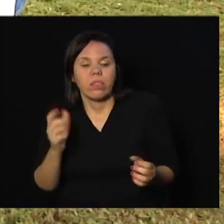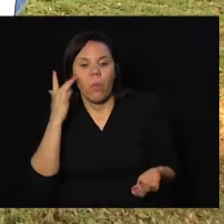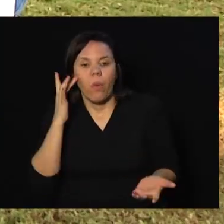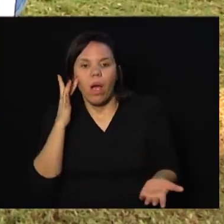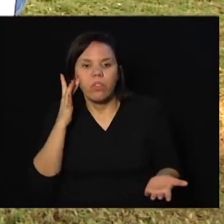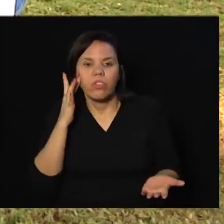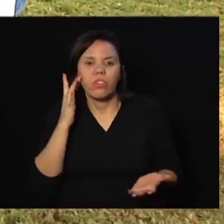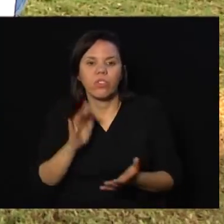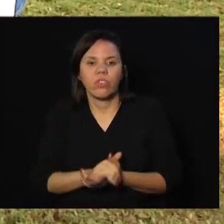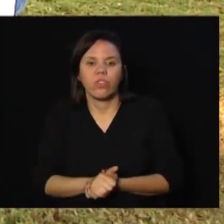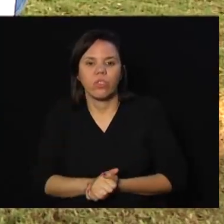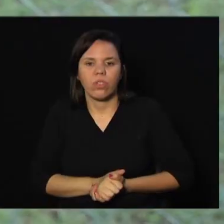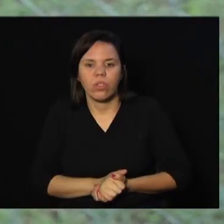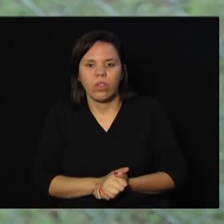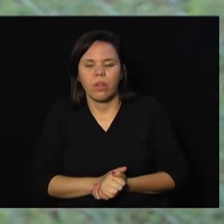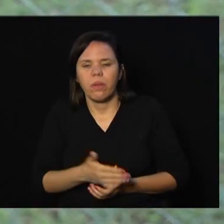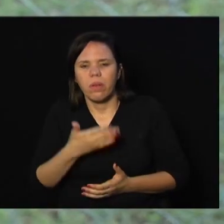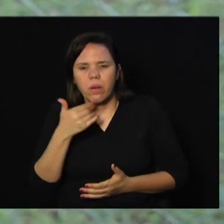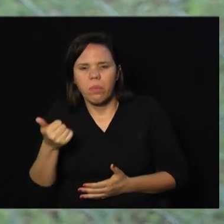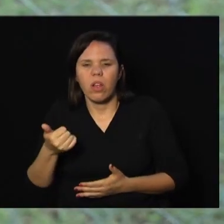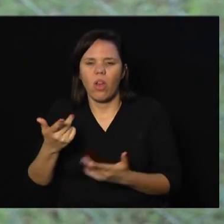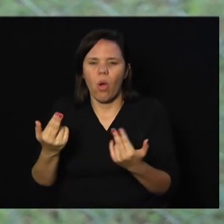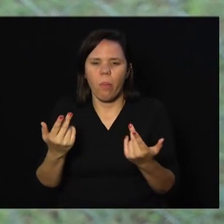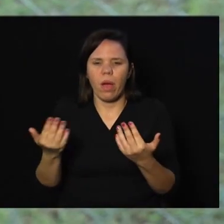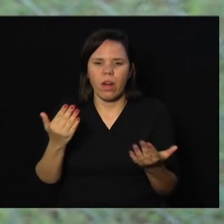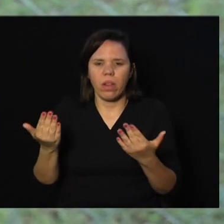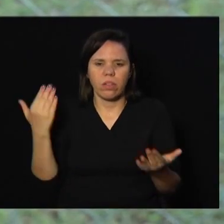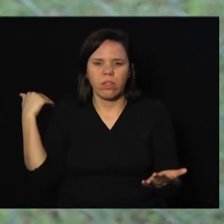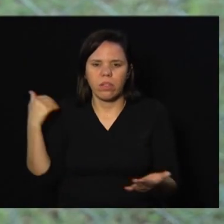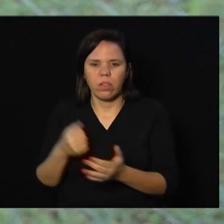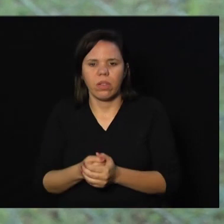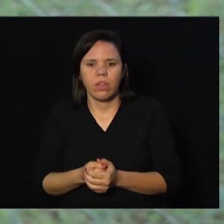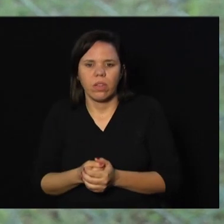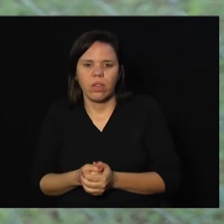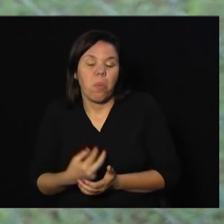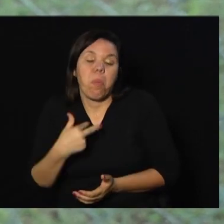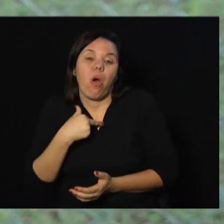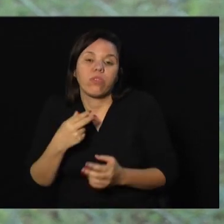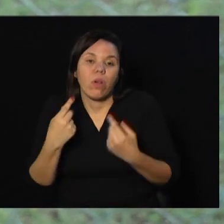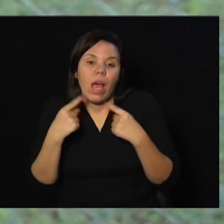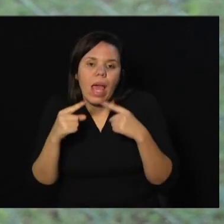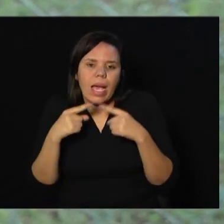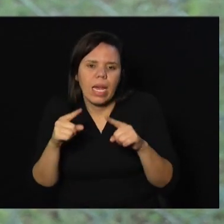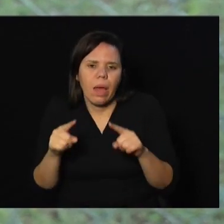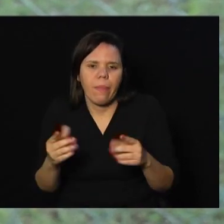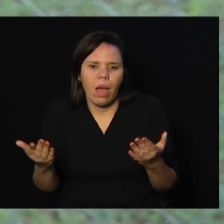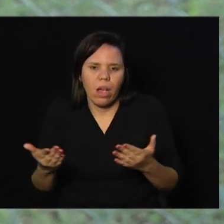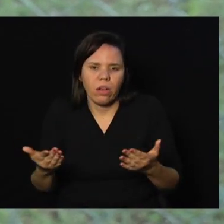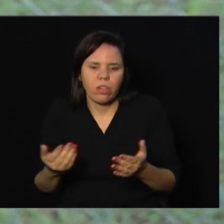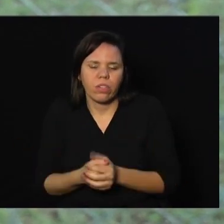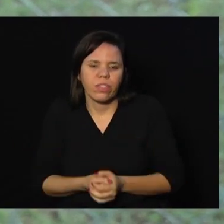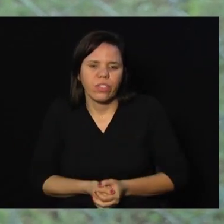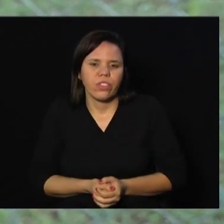uma maravilha, uma loteria esportiva na nossa época, né? Não posso reclamar, é lógico, mas hoje